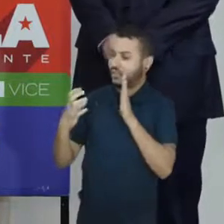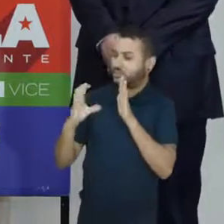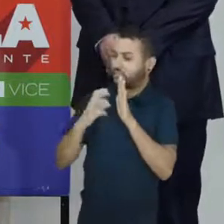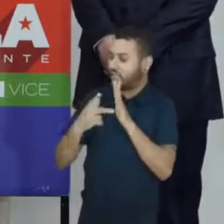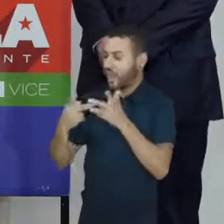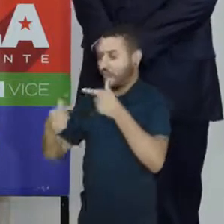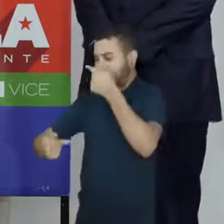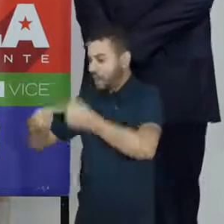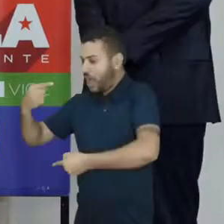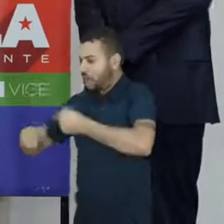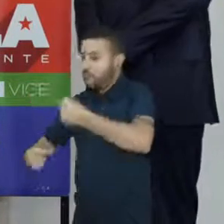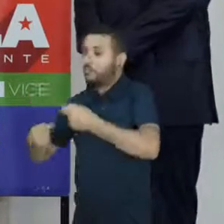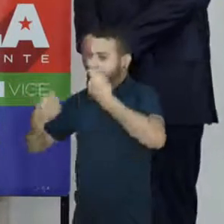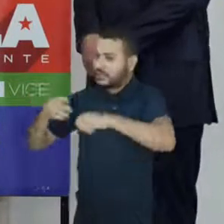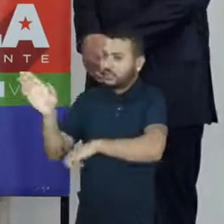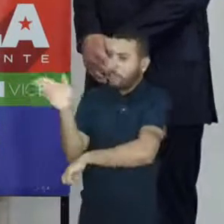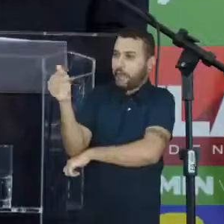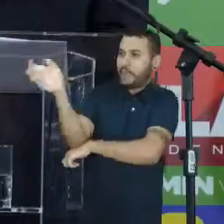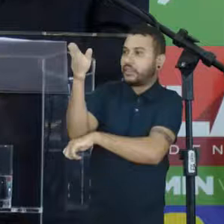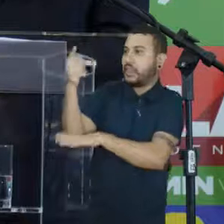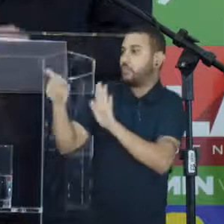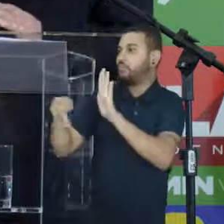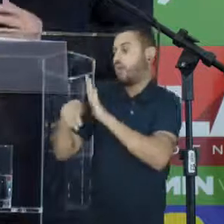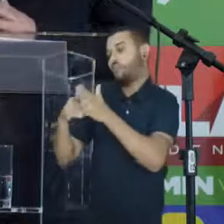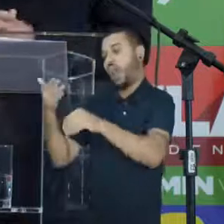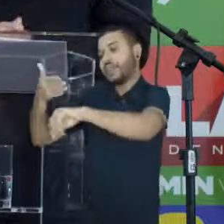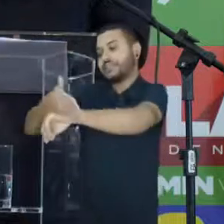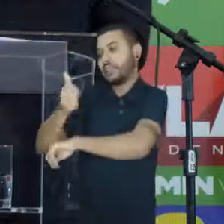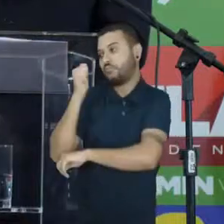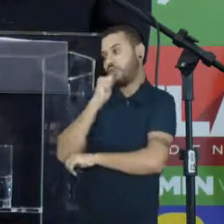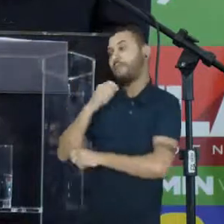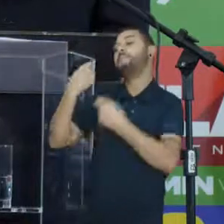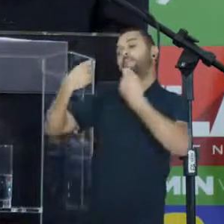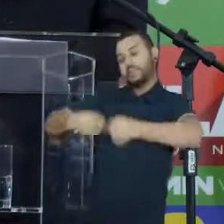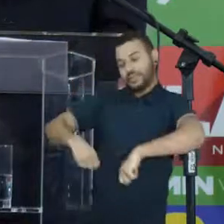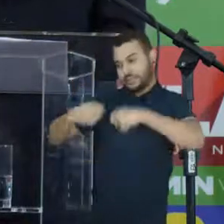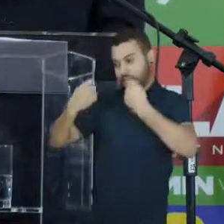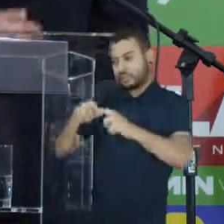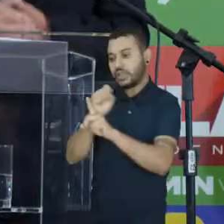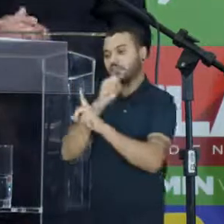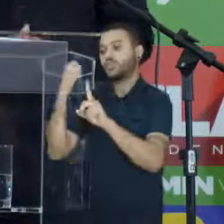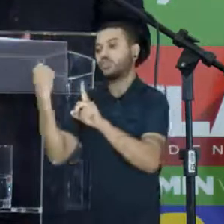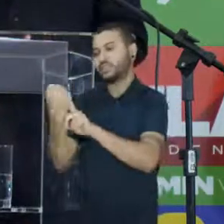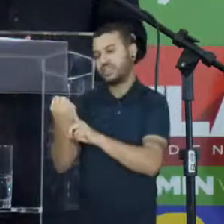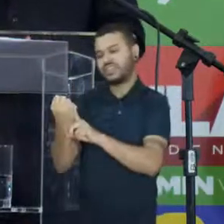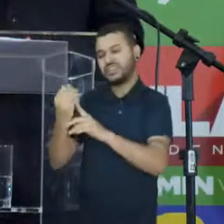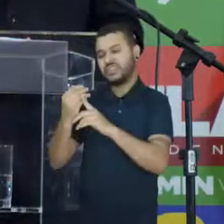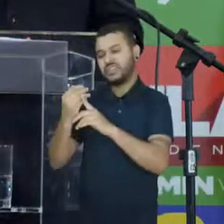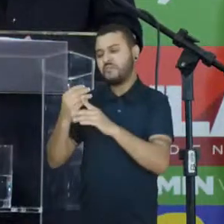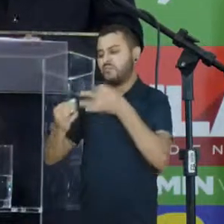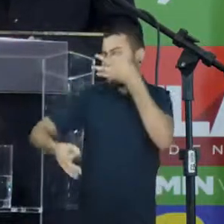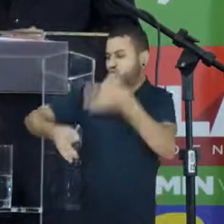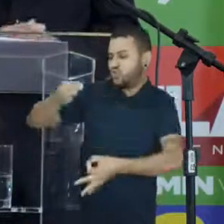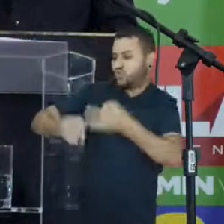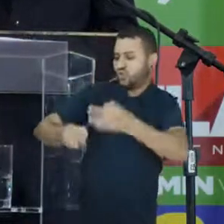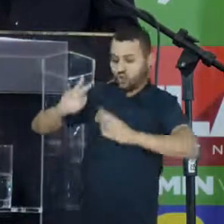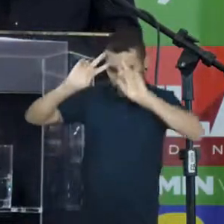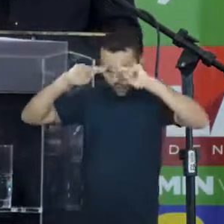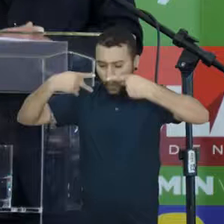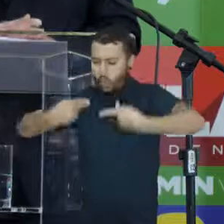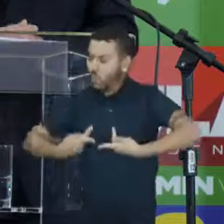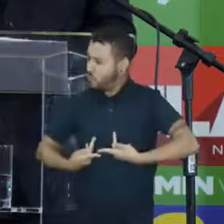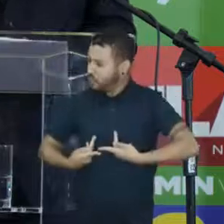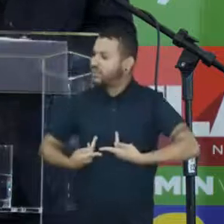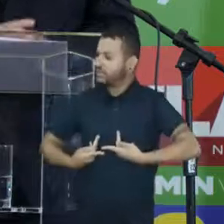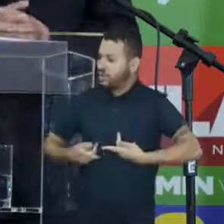mulheres, porque nós precisamos que essa sociedade seja mais justa, mais igualitária, e para isso as mulheres